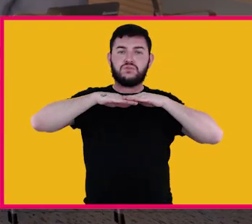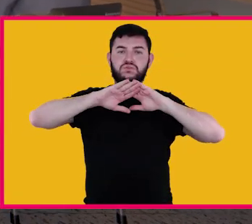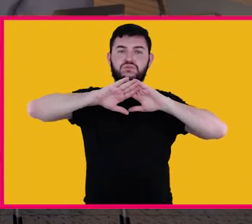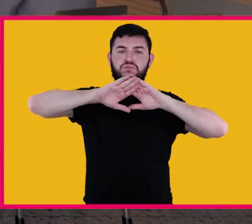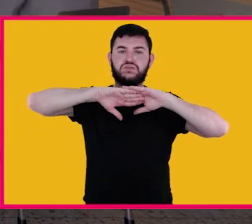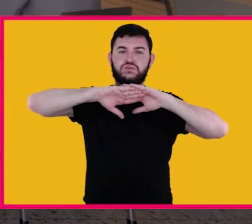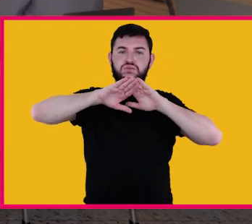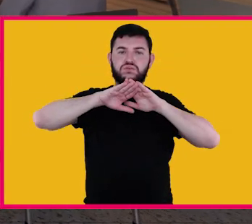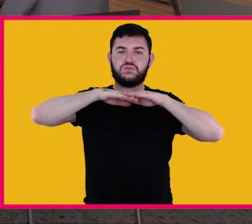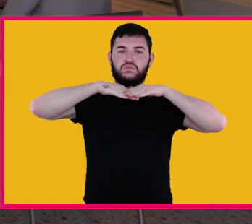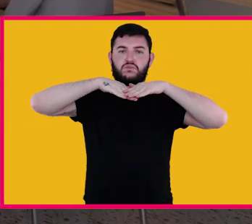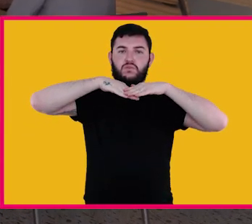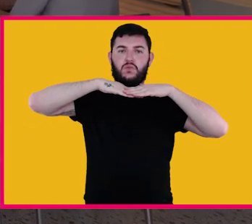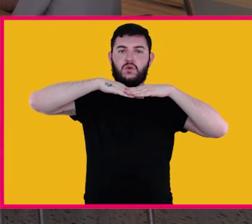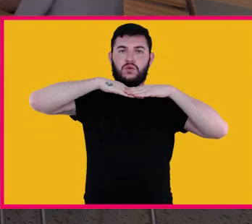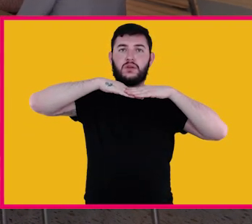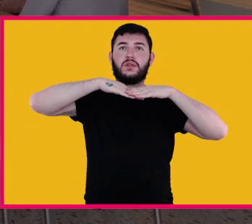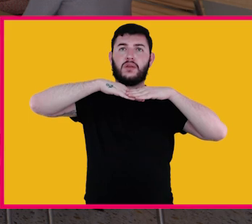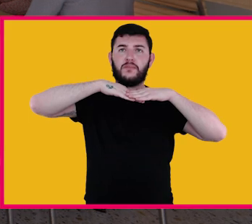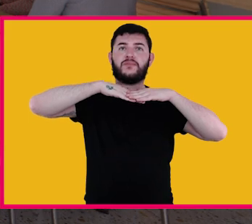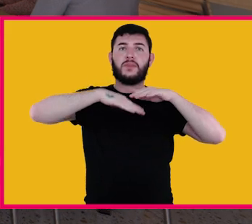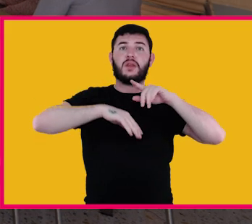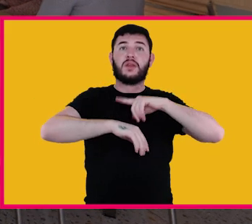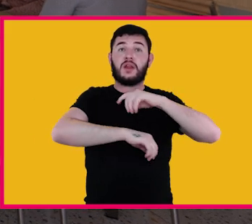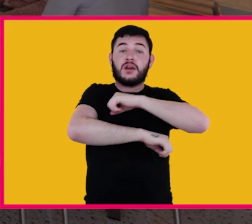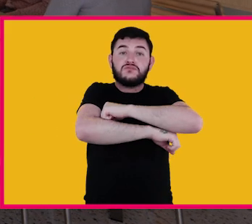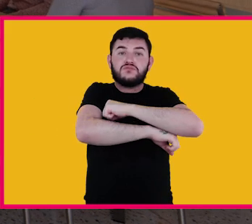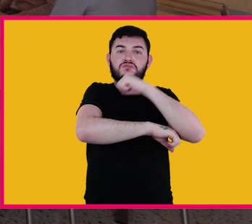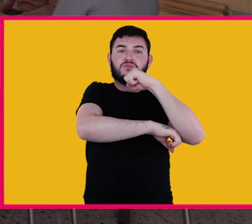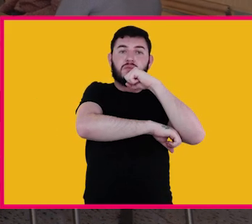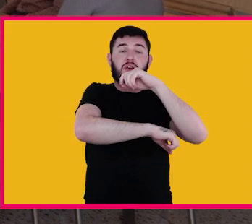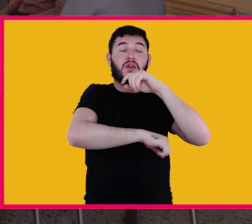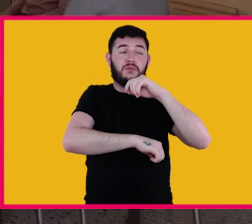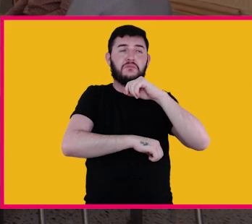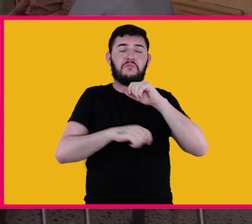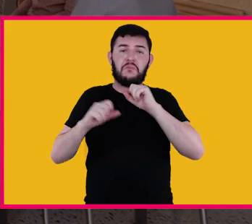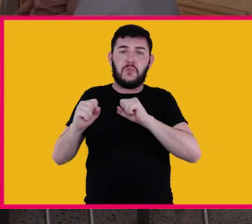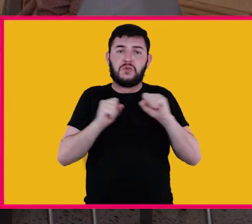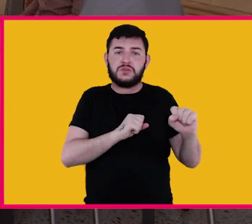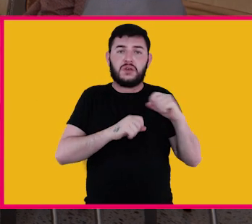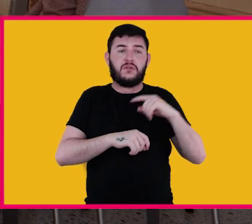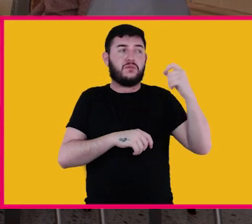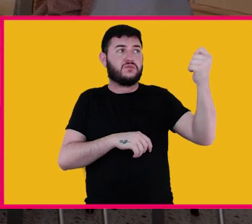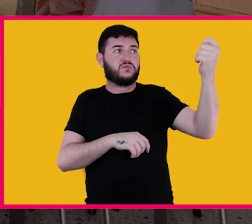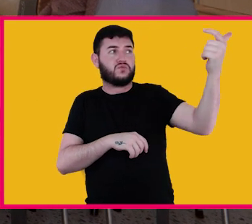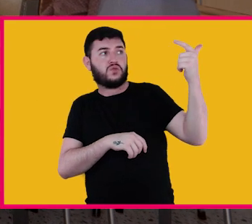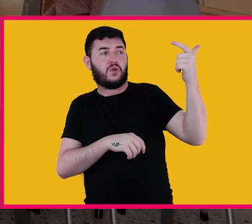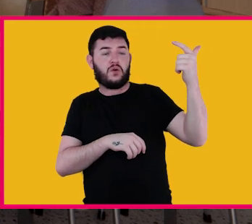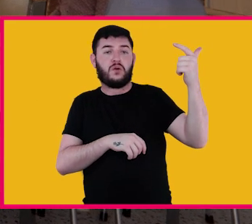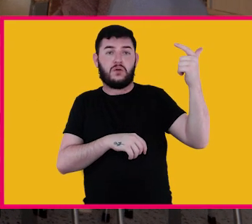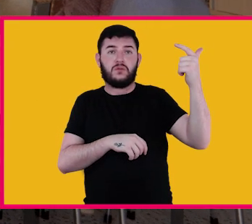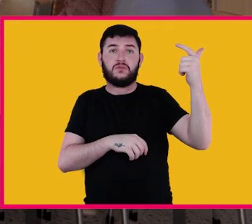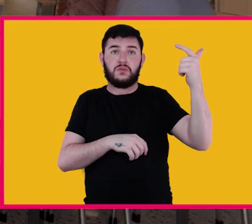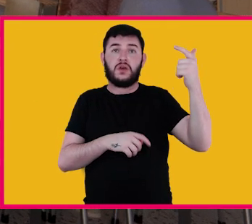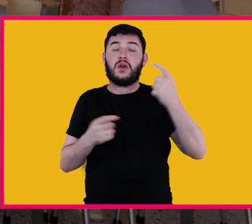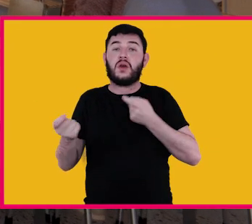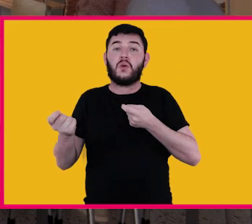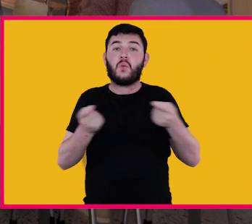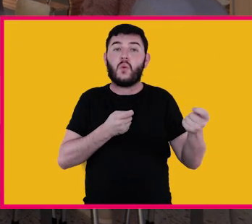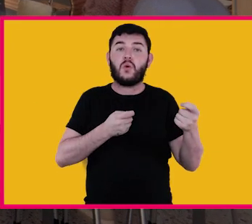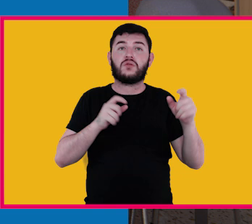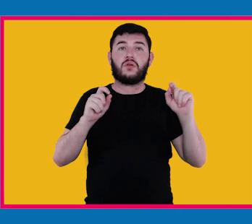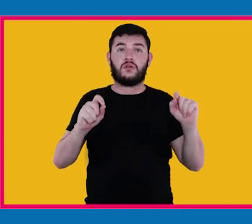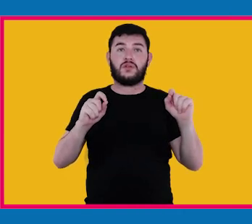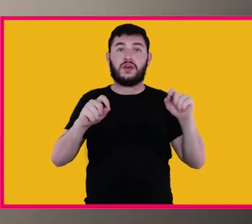sheds, ou aberturas zenitais, captam a luz natural, enriquecem o ambiente diversificando o pé direito, além de controlar a saída do ar quente por cima